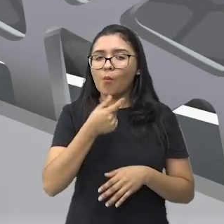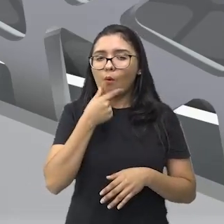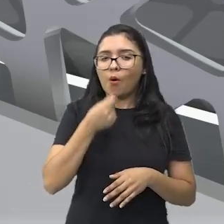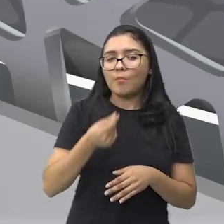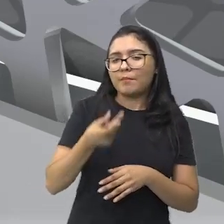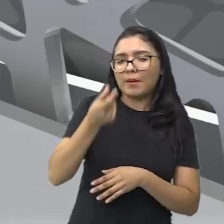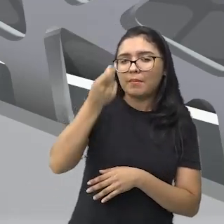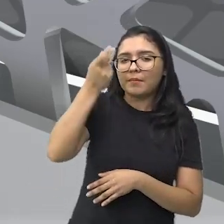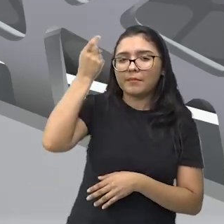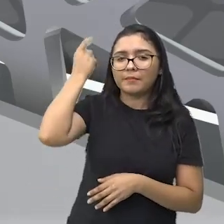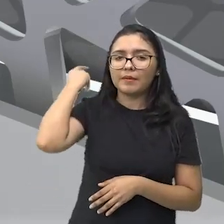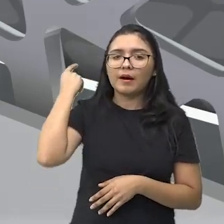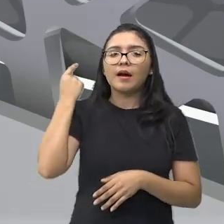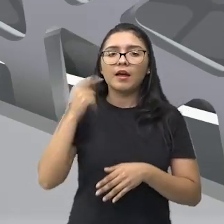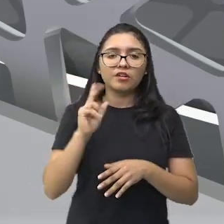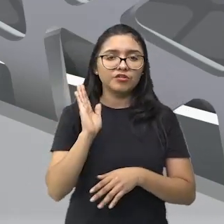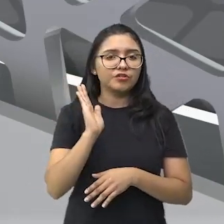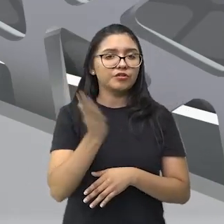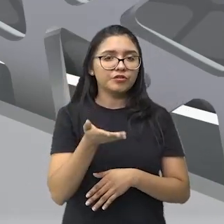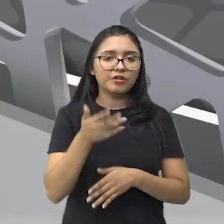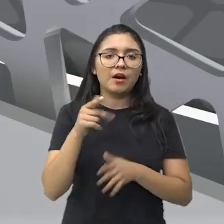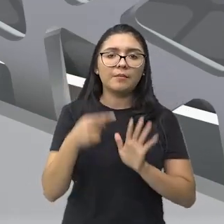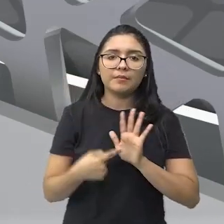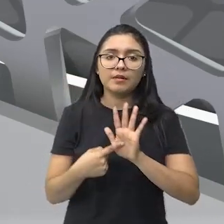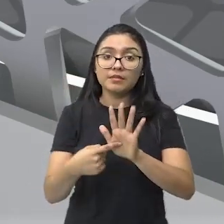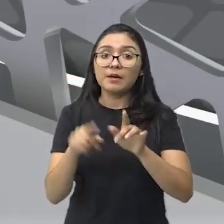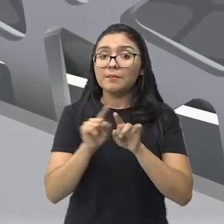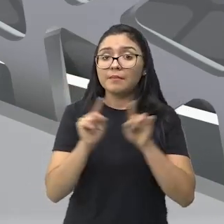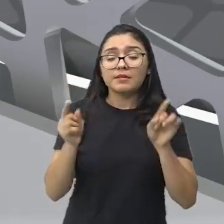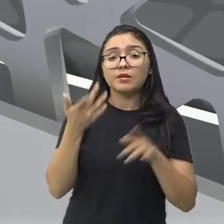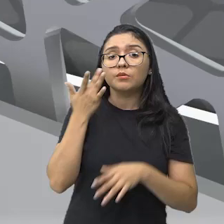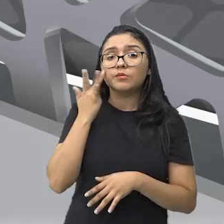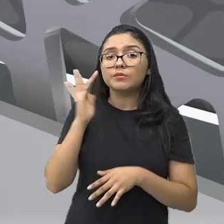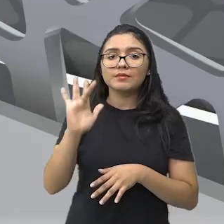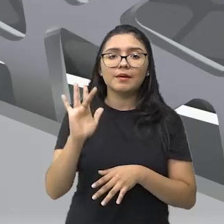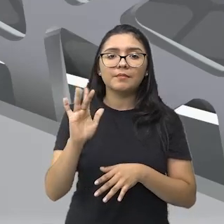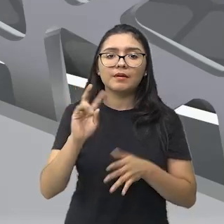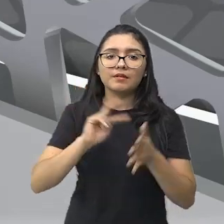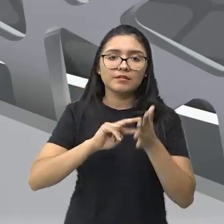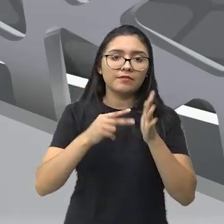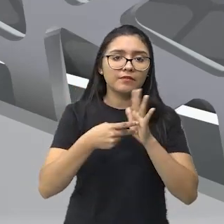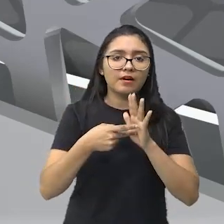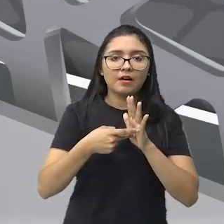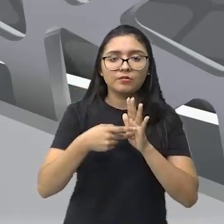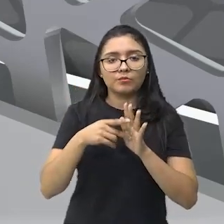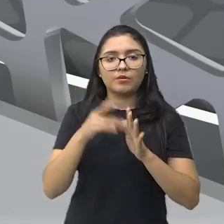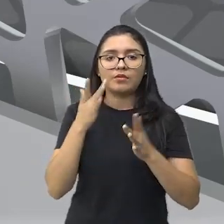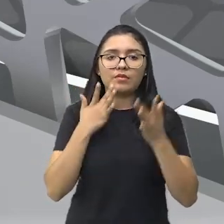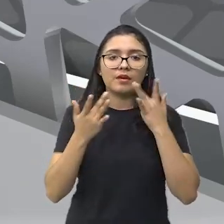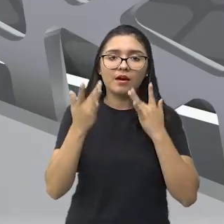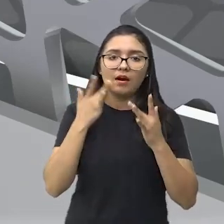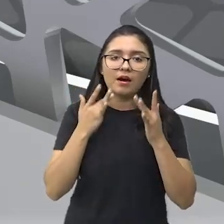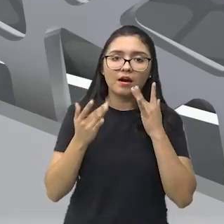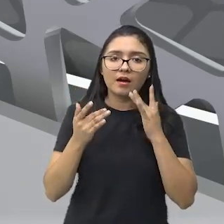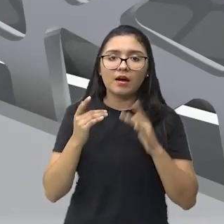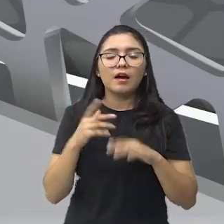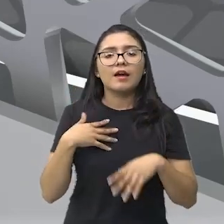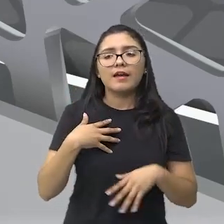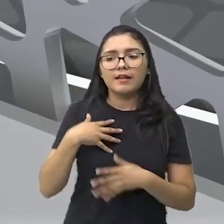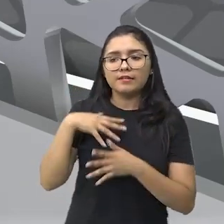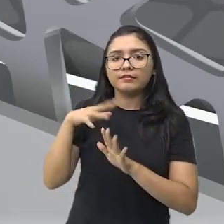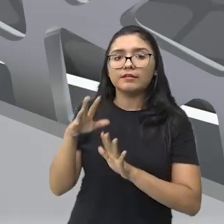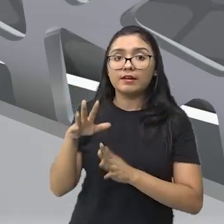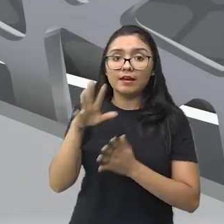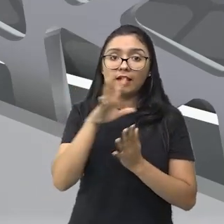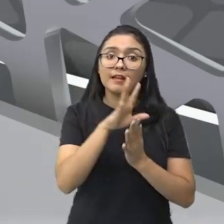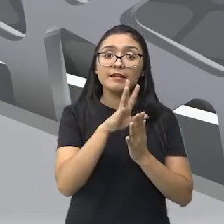pré-história, ele fazia as encenações, mas ele não sabia que ele estava fazendo teatro. Ele fazia as encenações, ele